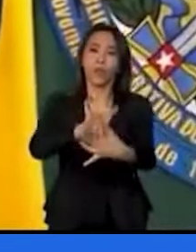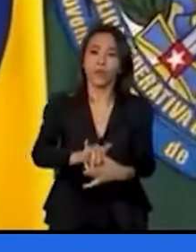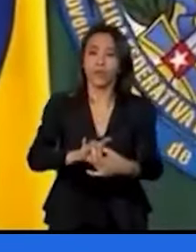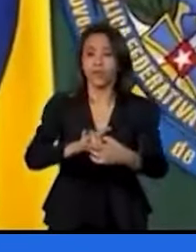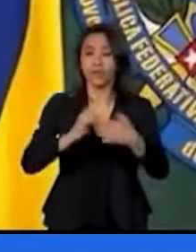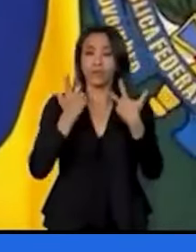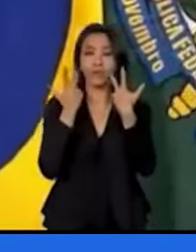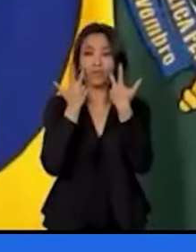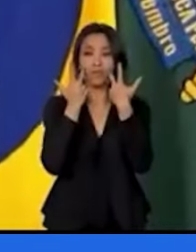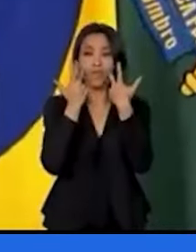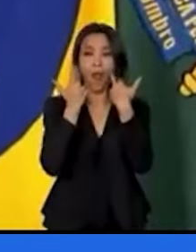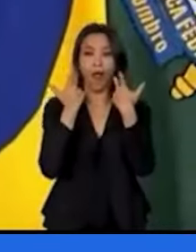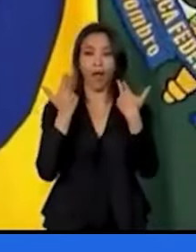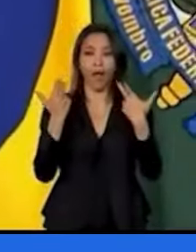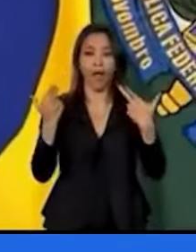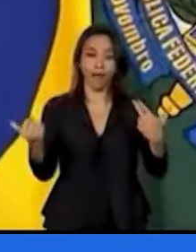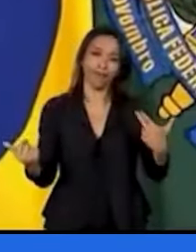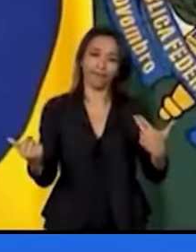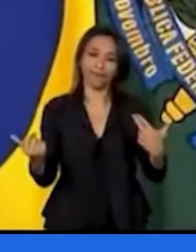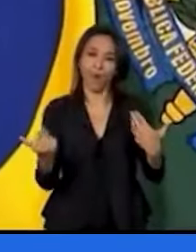tranquilidade na relação com o Congresso Nacional